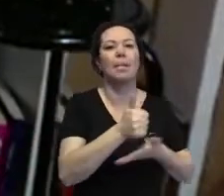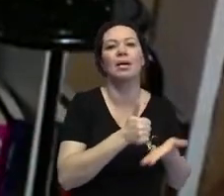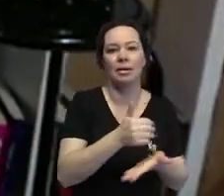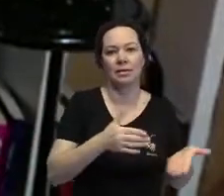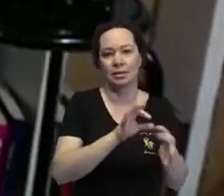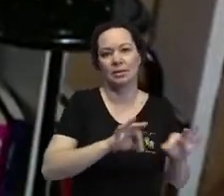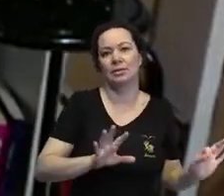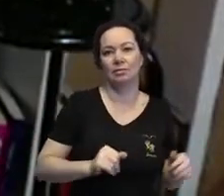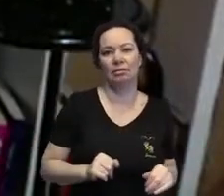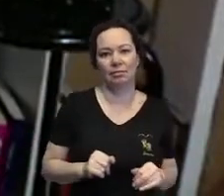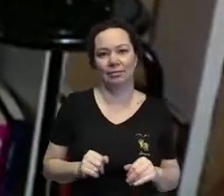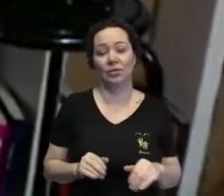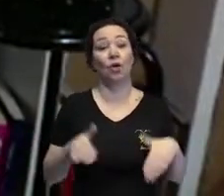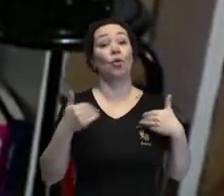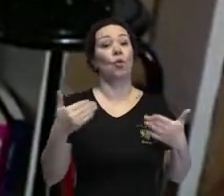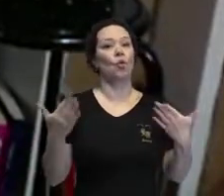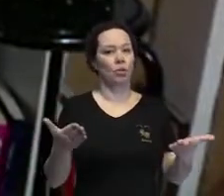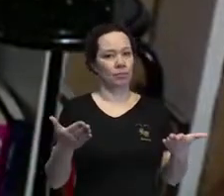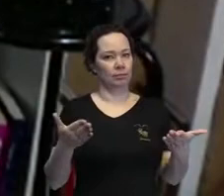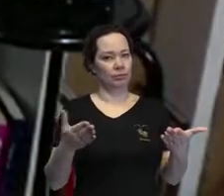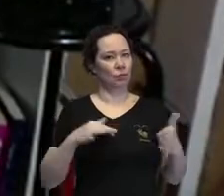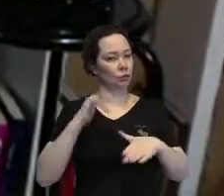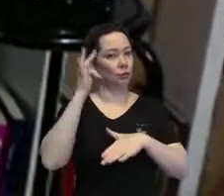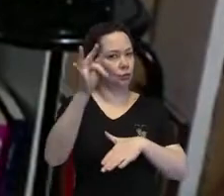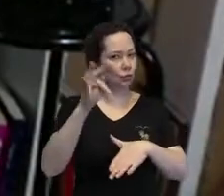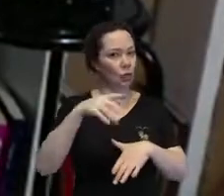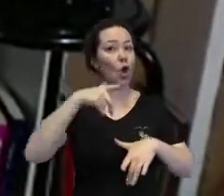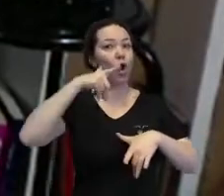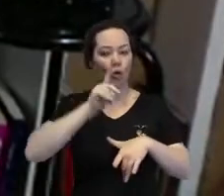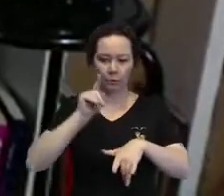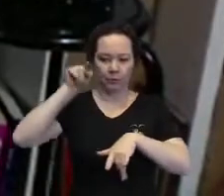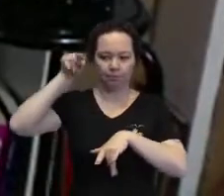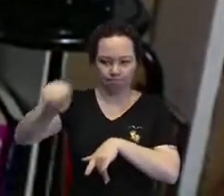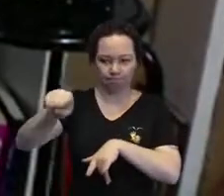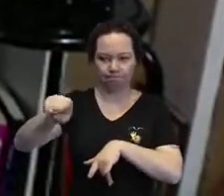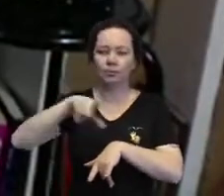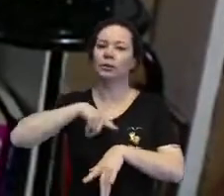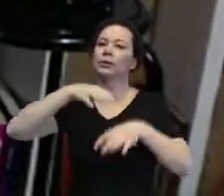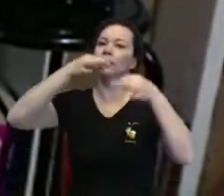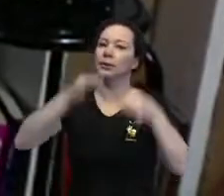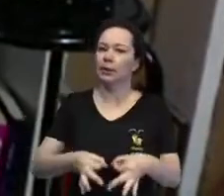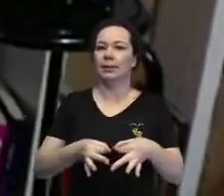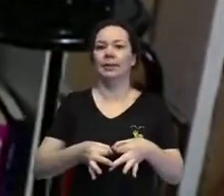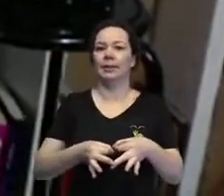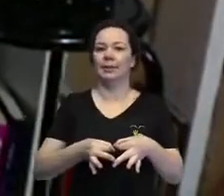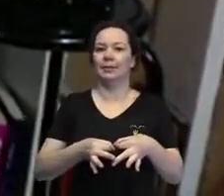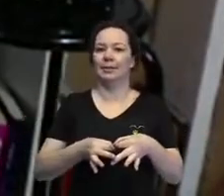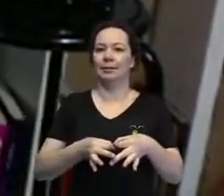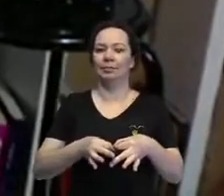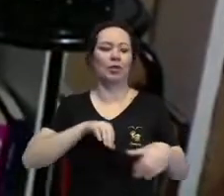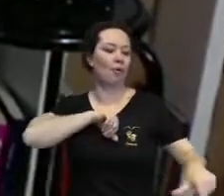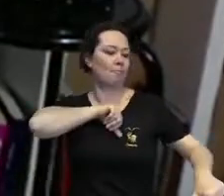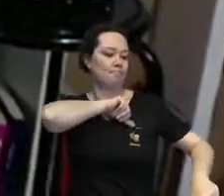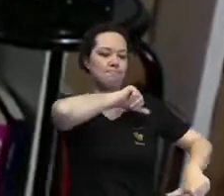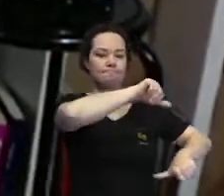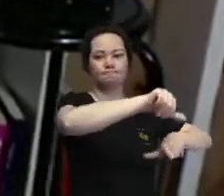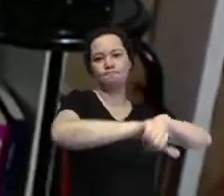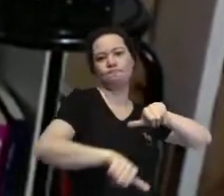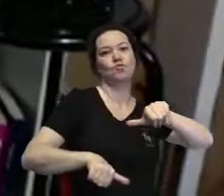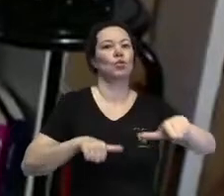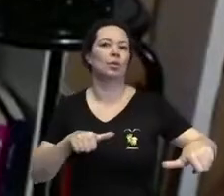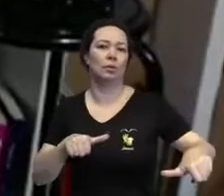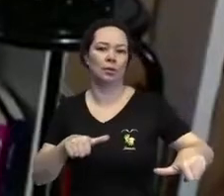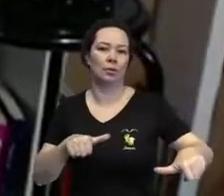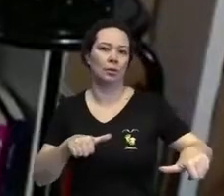Quando nós alcançarmos esse lugar, com certeza teremos um outro olhar. E não tem como